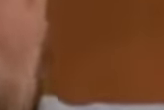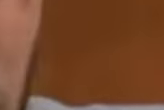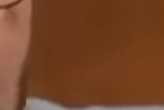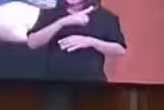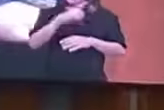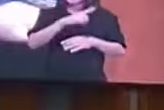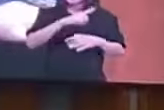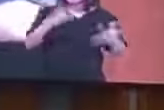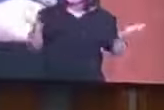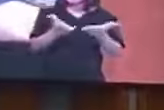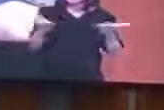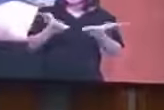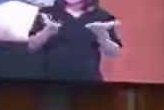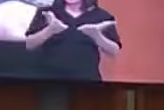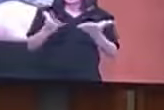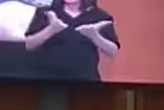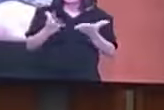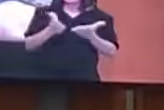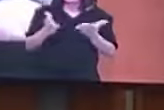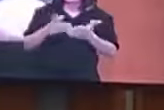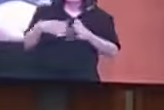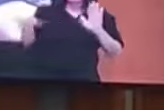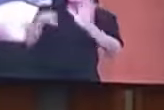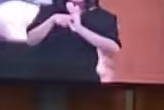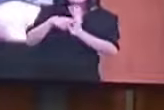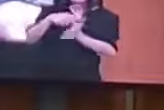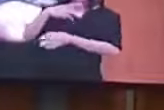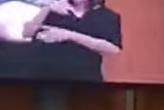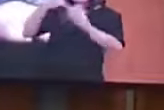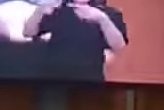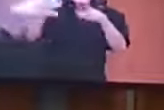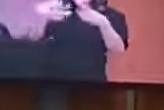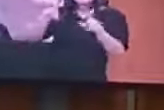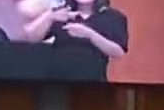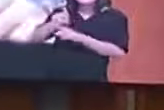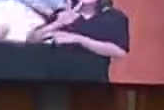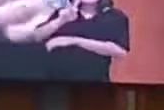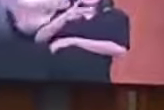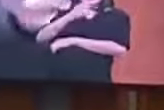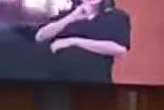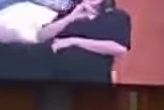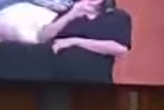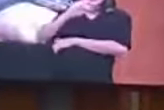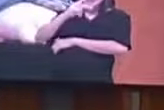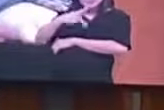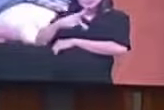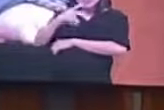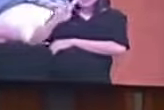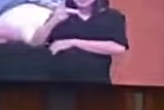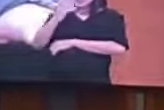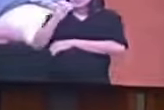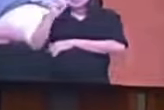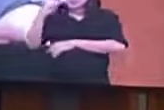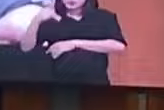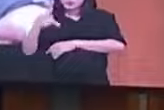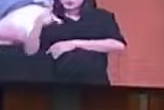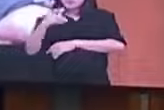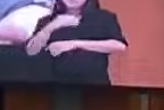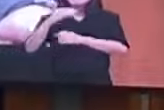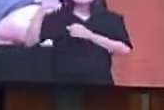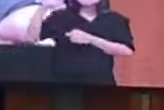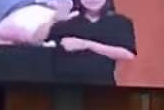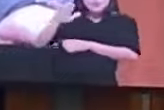do hip-hop, são 50 anos do hip-hop no Brasil, existe um movimento nacional para que o hip-hop